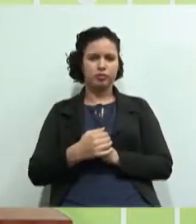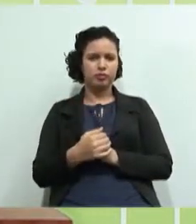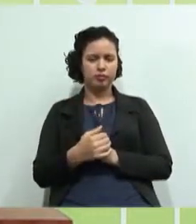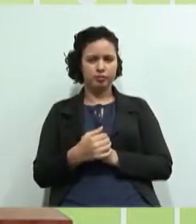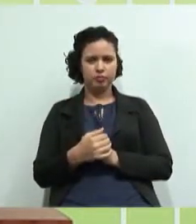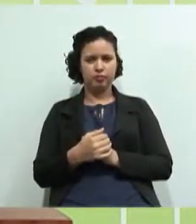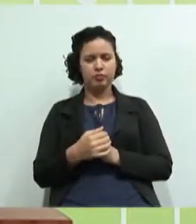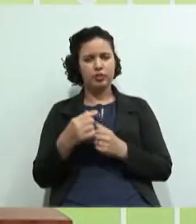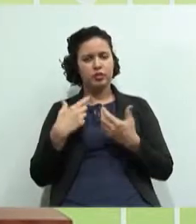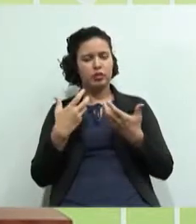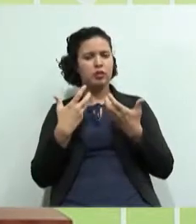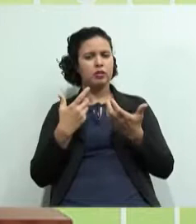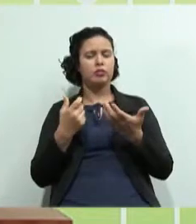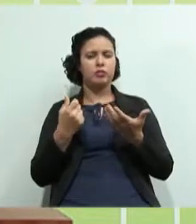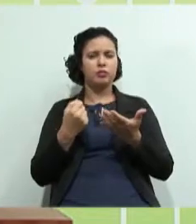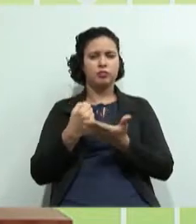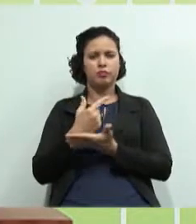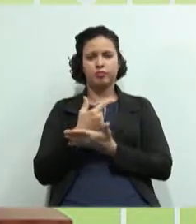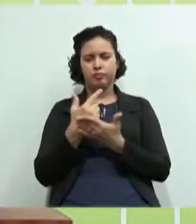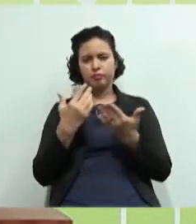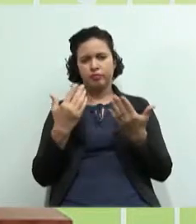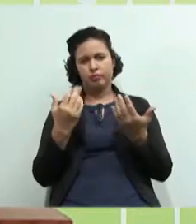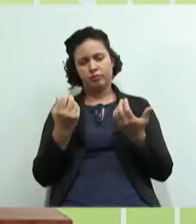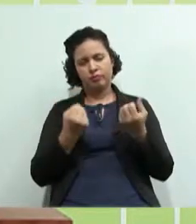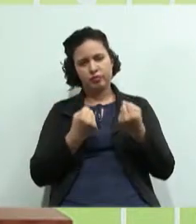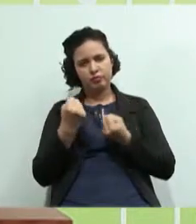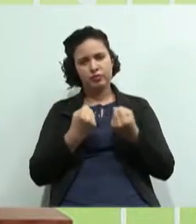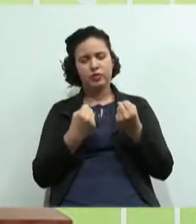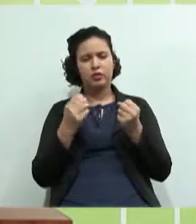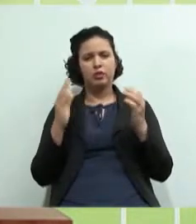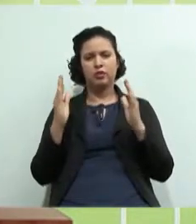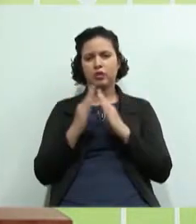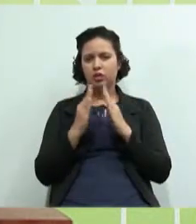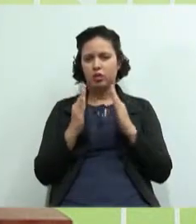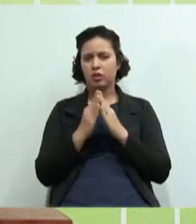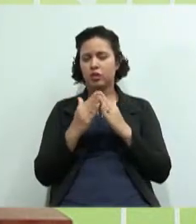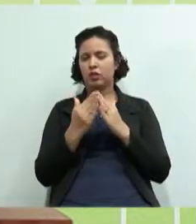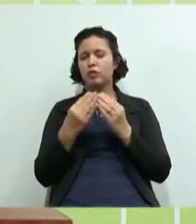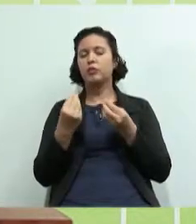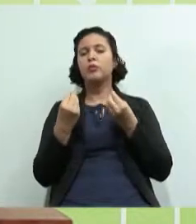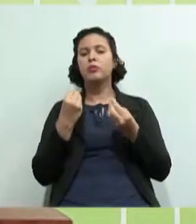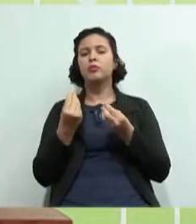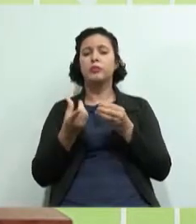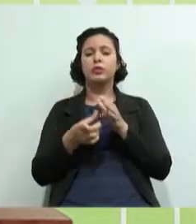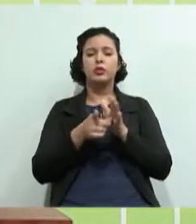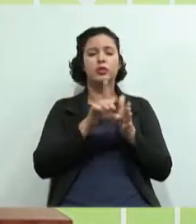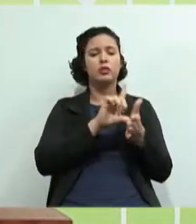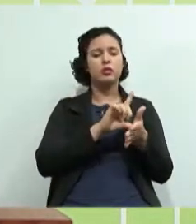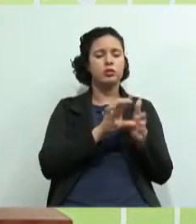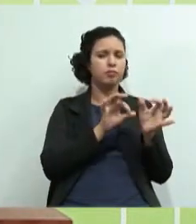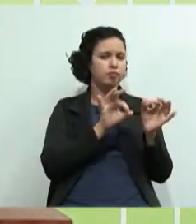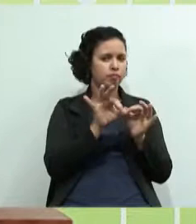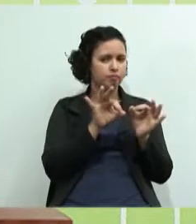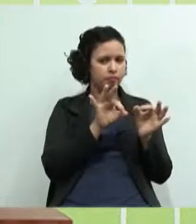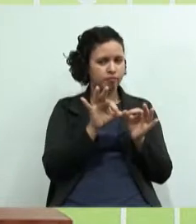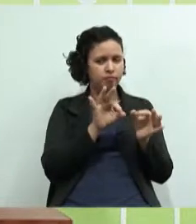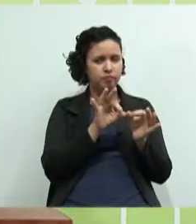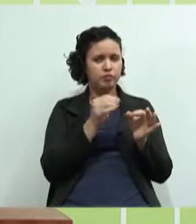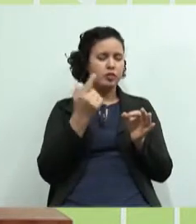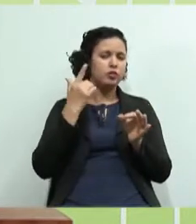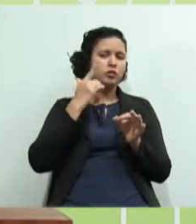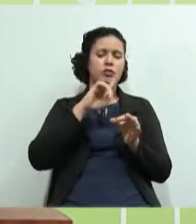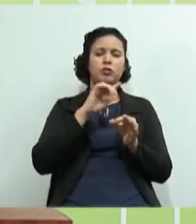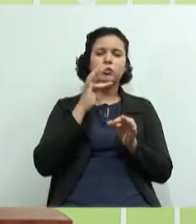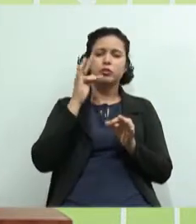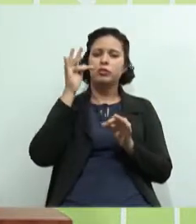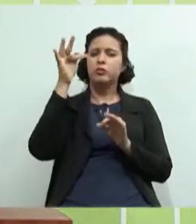carro, eu quero comprar o que for, tá? Mas você começa a planejar hoje para acontecer amanhã, o ano que vem, daqui a